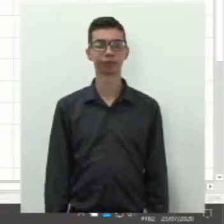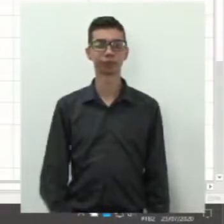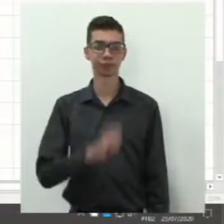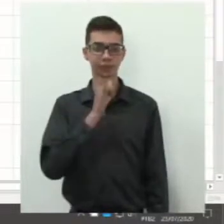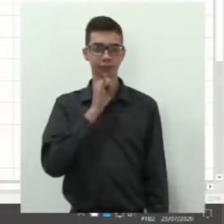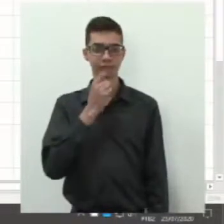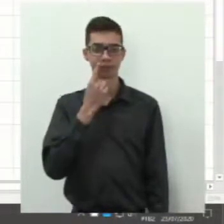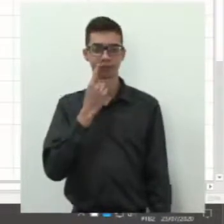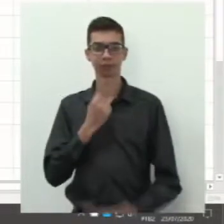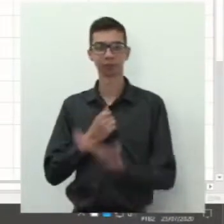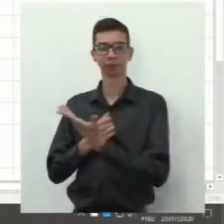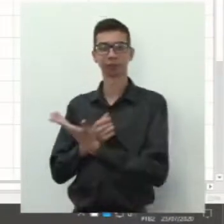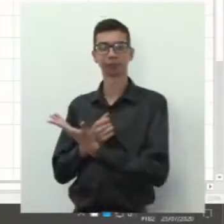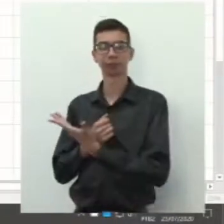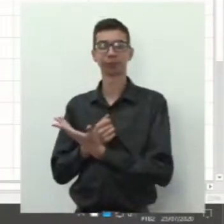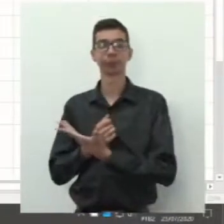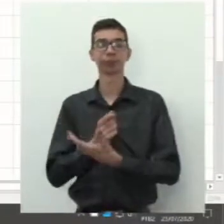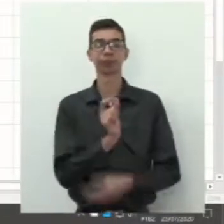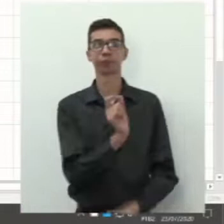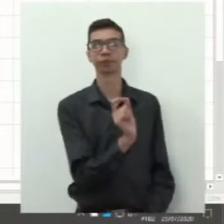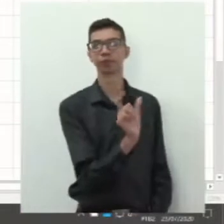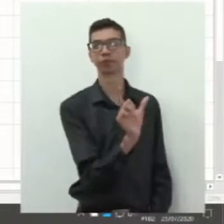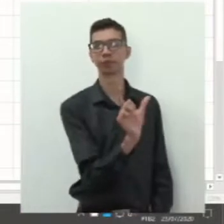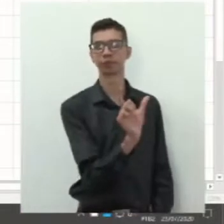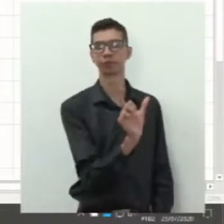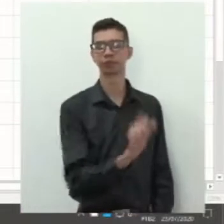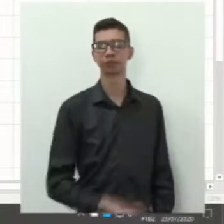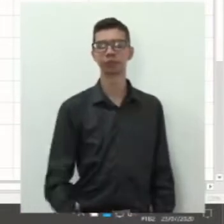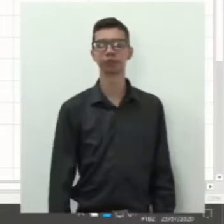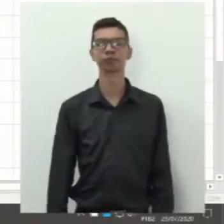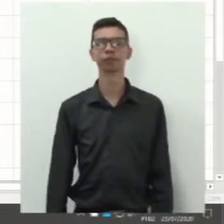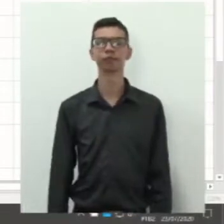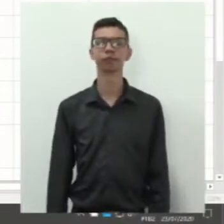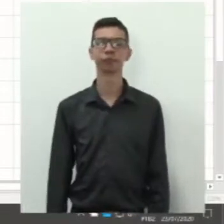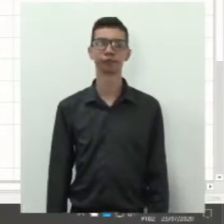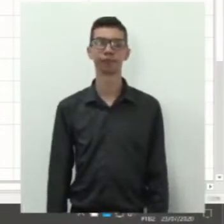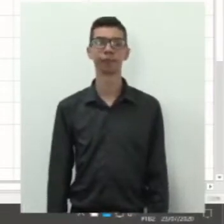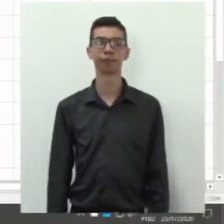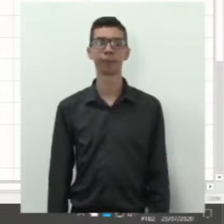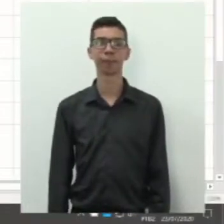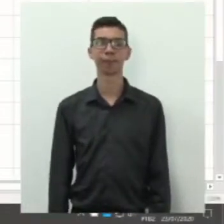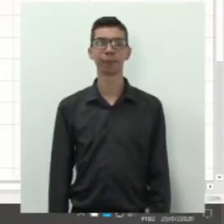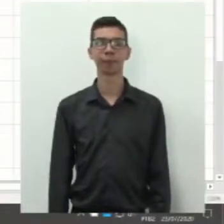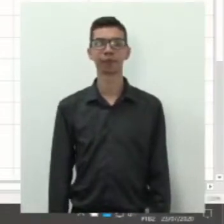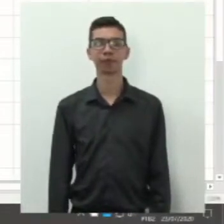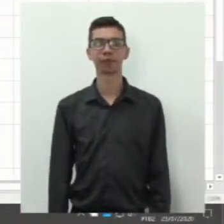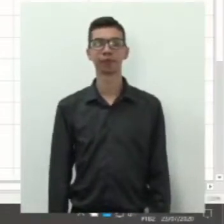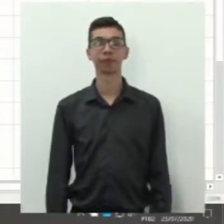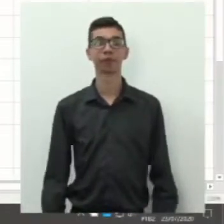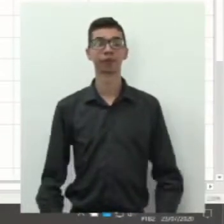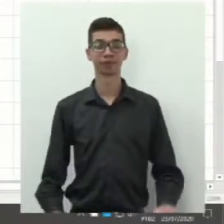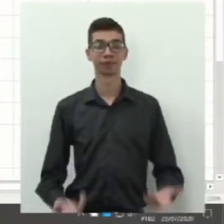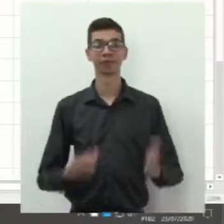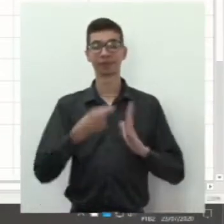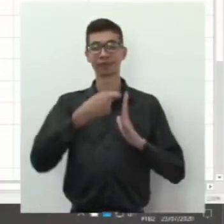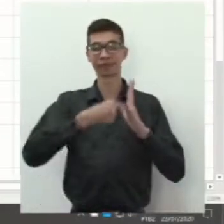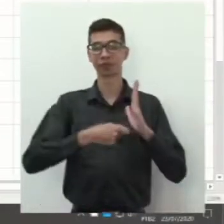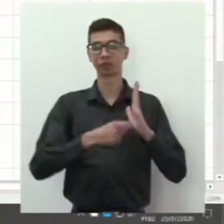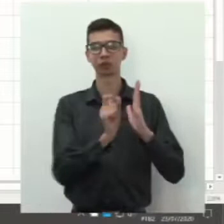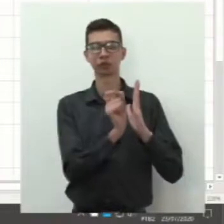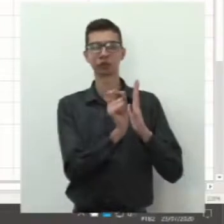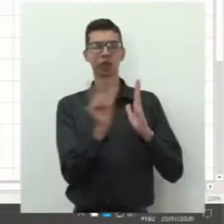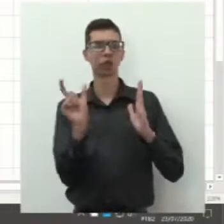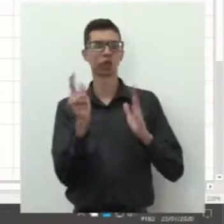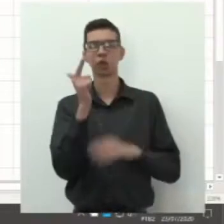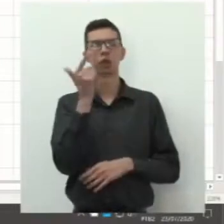Sertãozinho, Taquaritinga. Taquaritinga, boa, Taquaritinga. Pô, um texto muito grande, né? Ele fugiu aqui, eu não